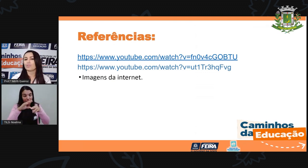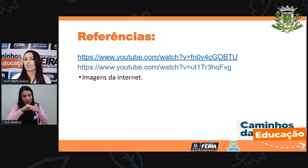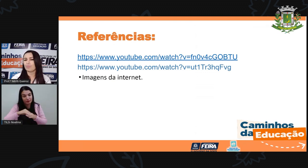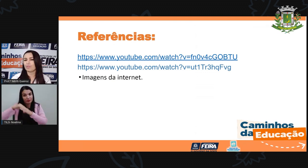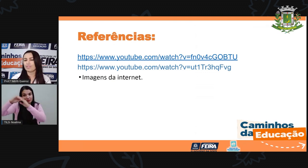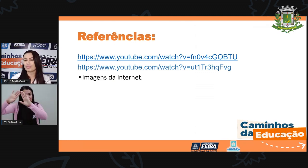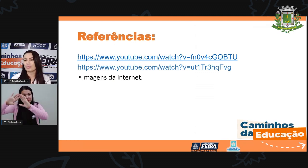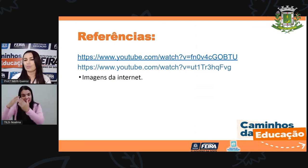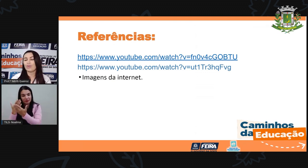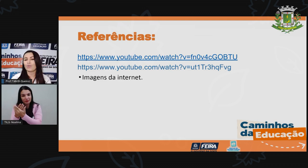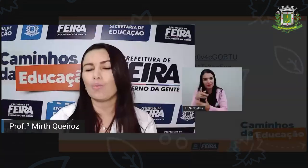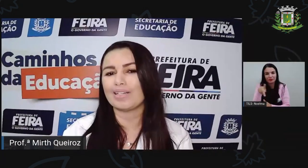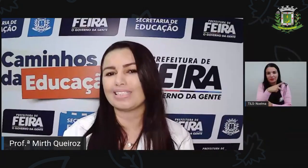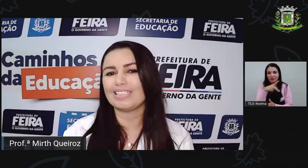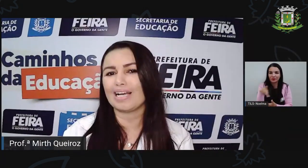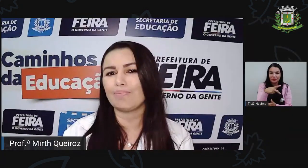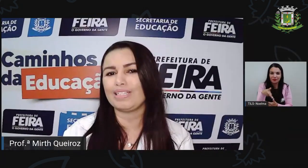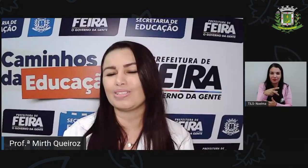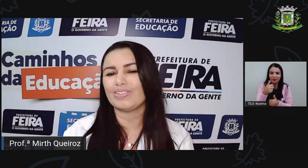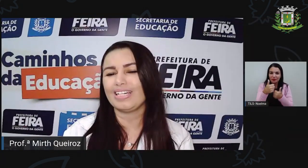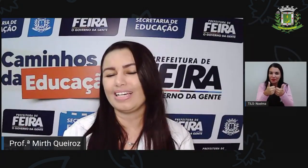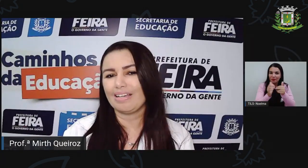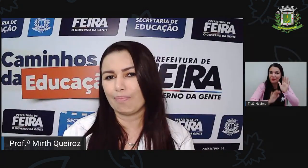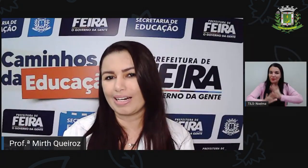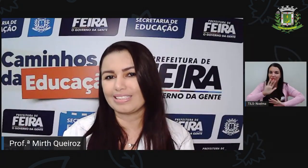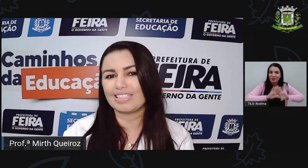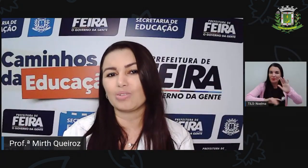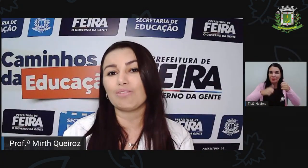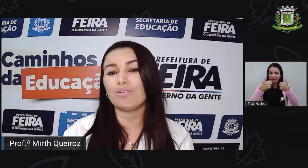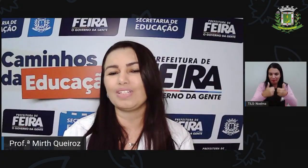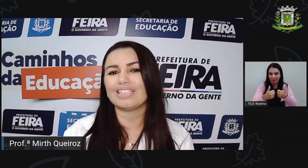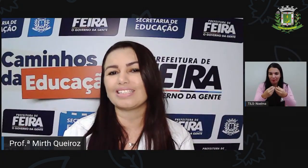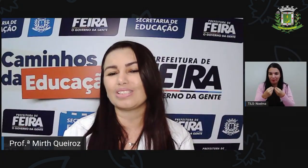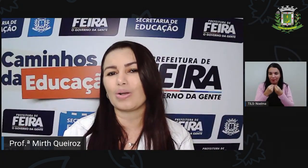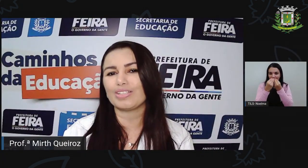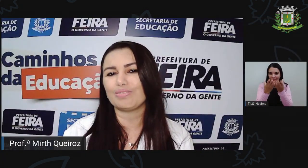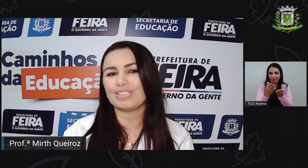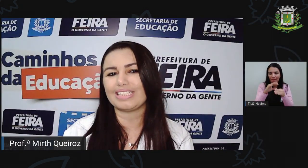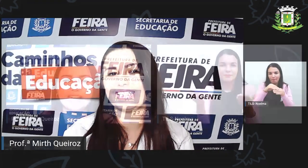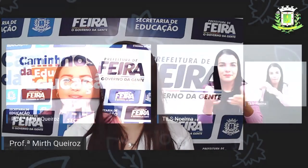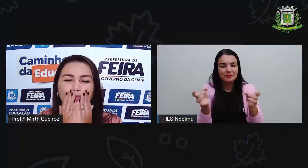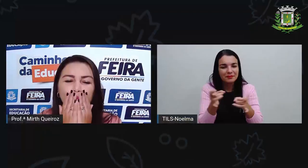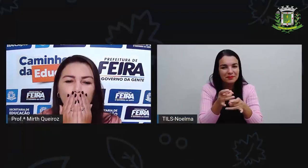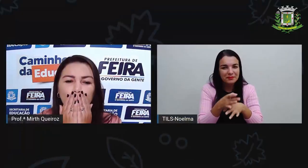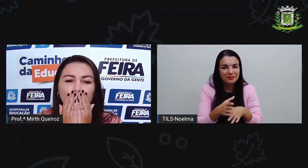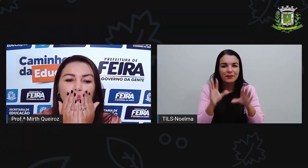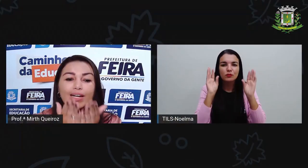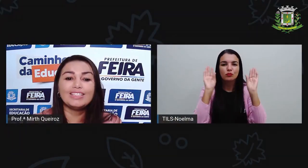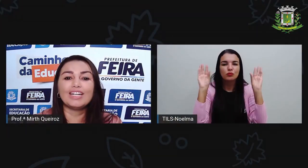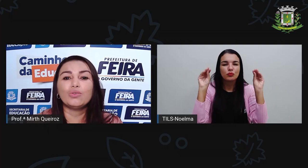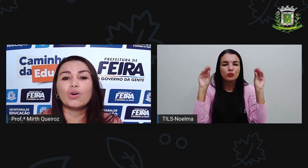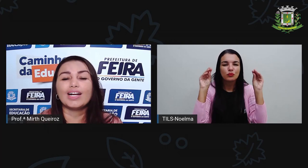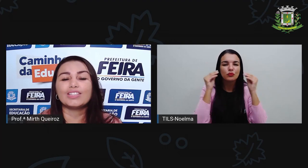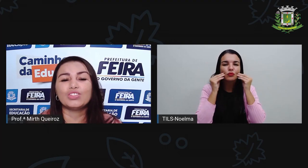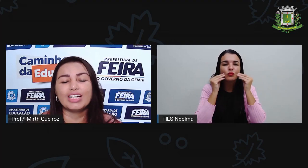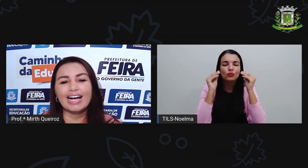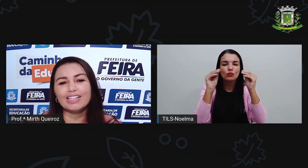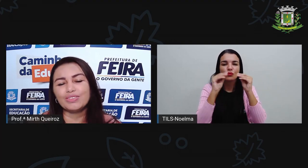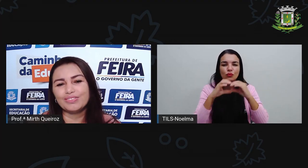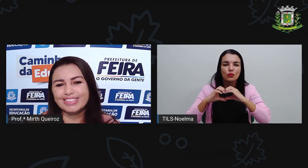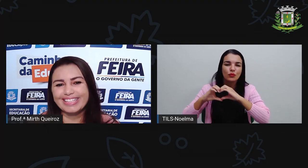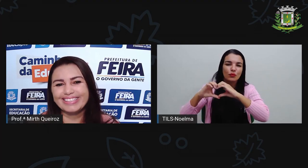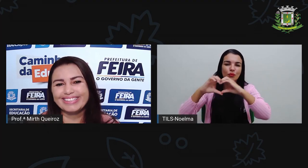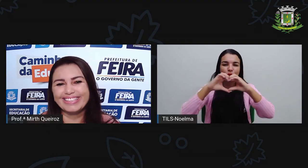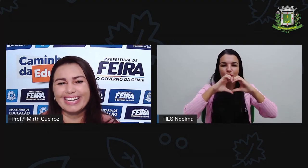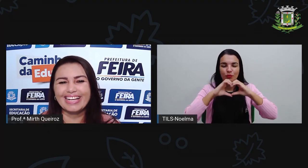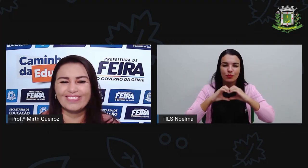pelo seu professor, com bastante capricho, para que sejam devolvidas as escolas de vocês. Beijão no coração de cada